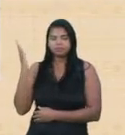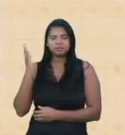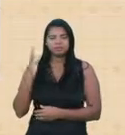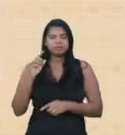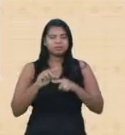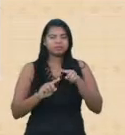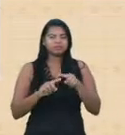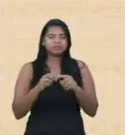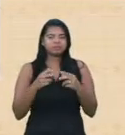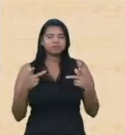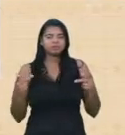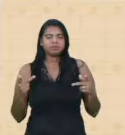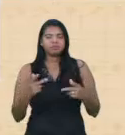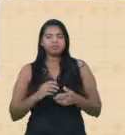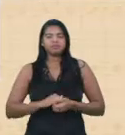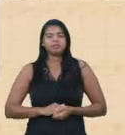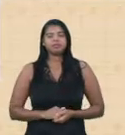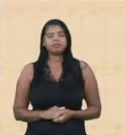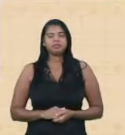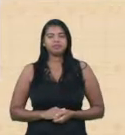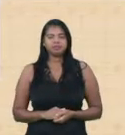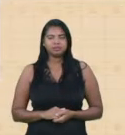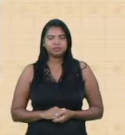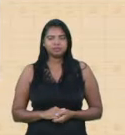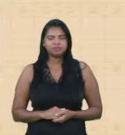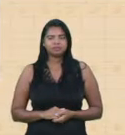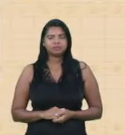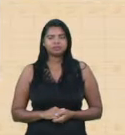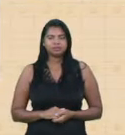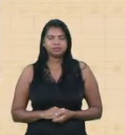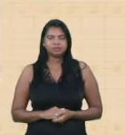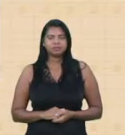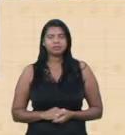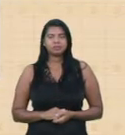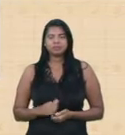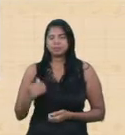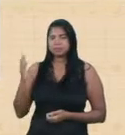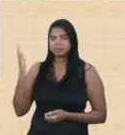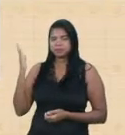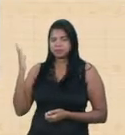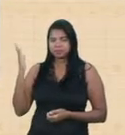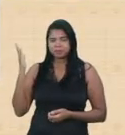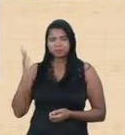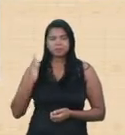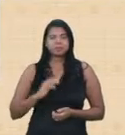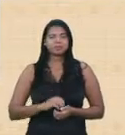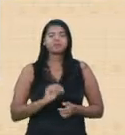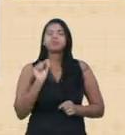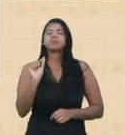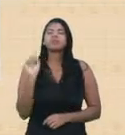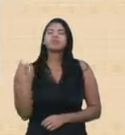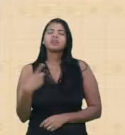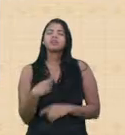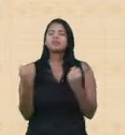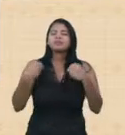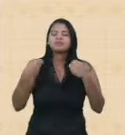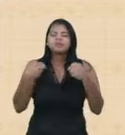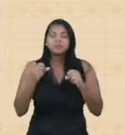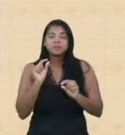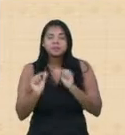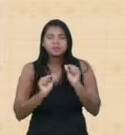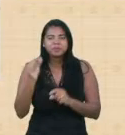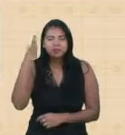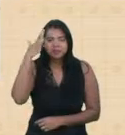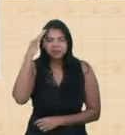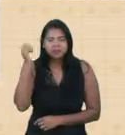material magnetizado, ou seja, ele foi imantado. Belezinha? Então, o que que nós precisamos saber sobre